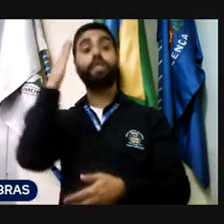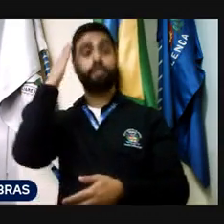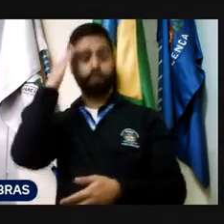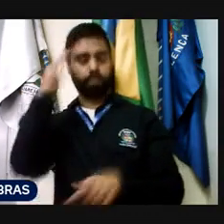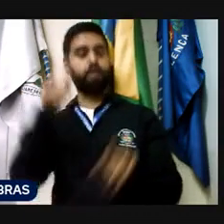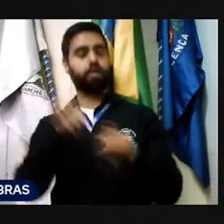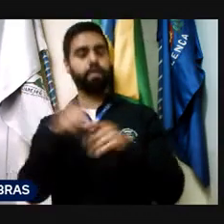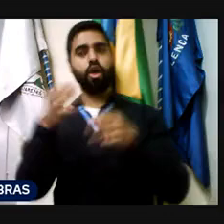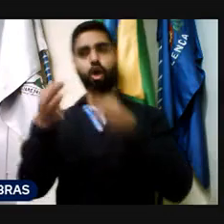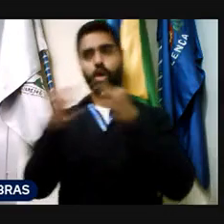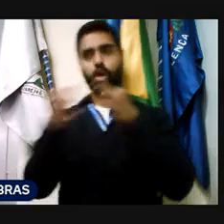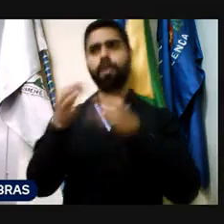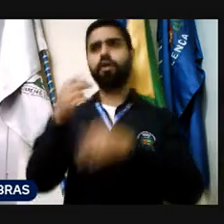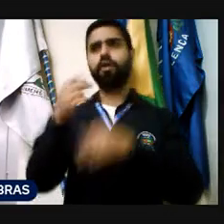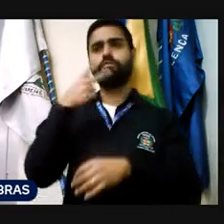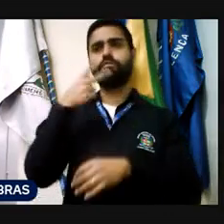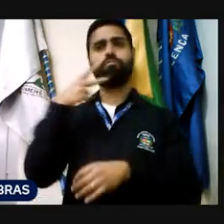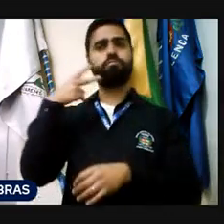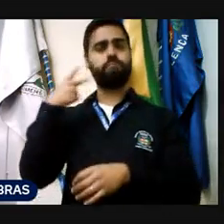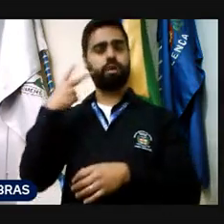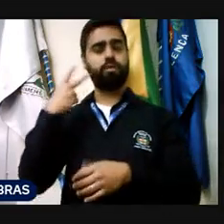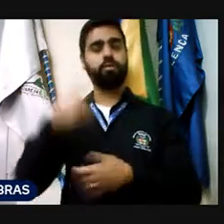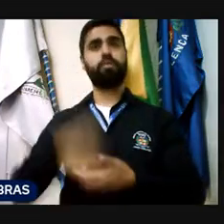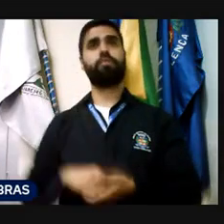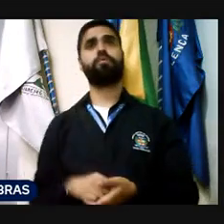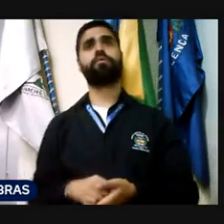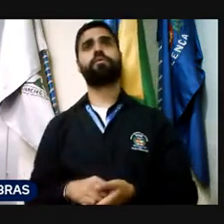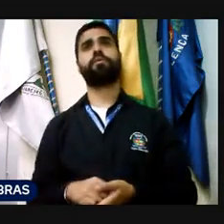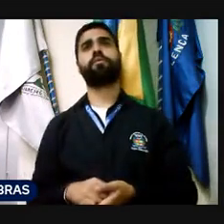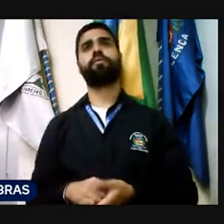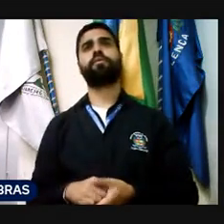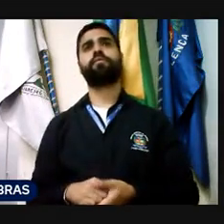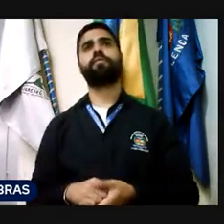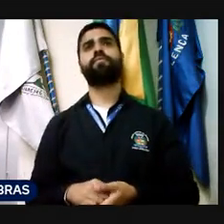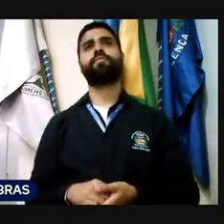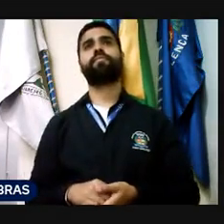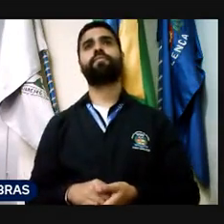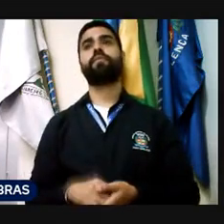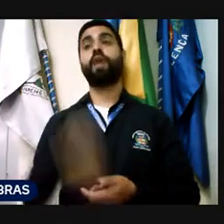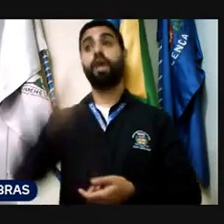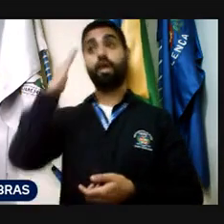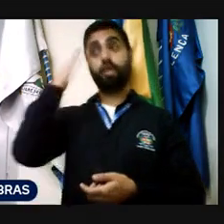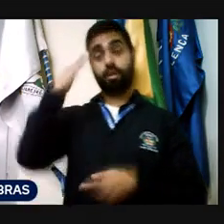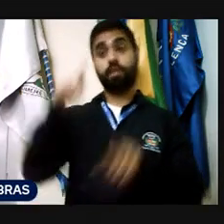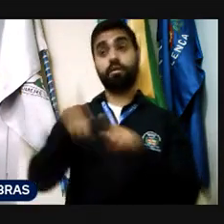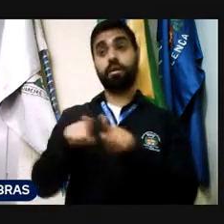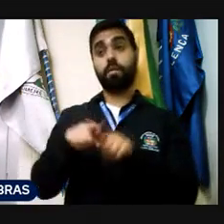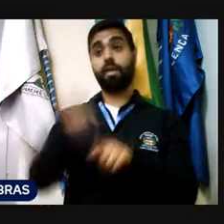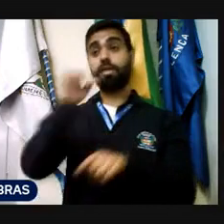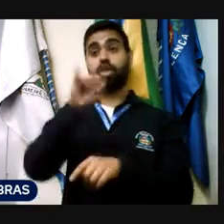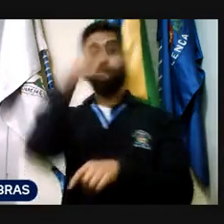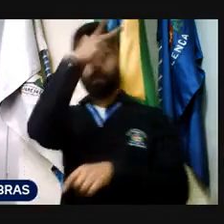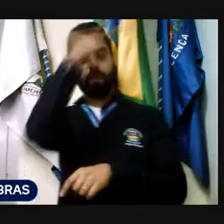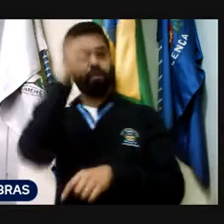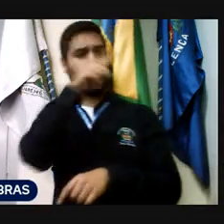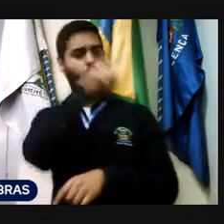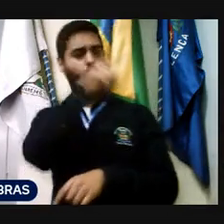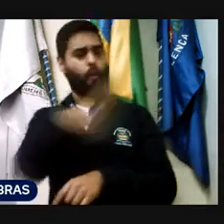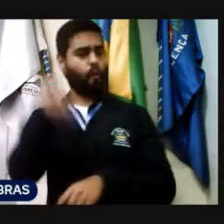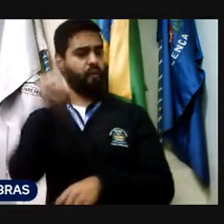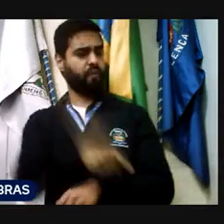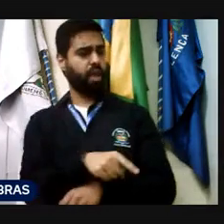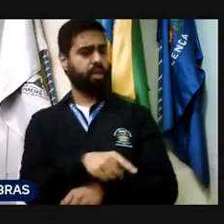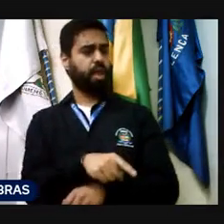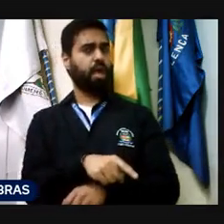dos vereadores que assim fizeram. Entendo também que o prefeito, quando veta, ele não veta por si só,